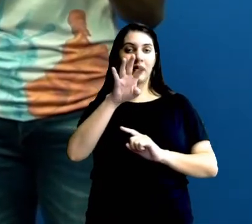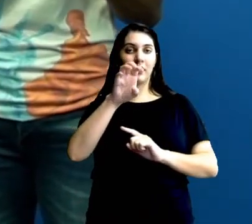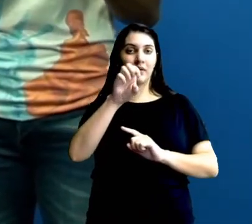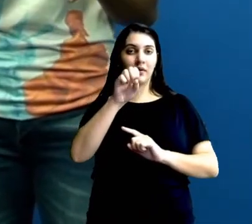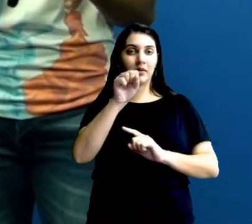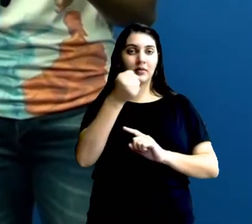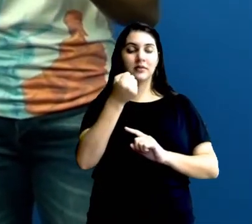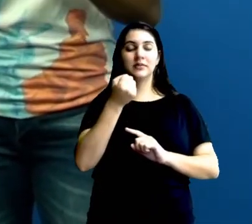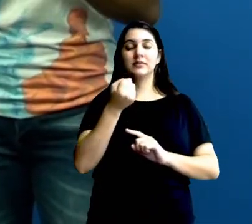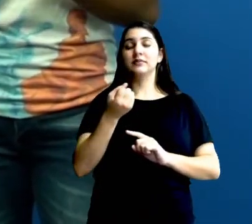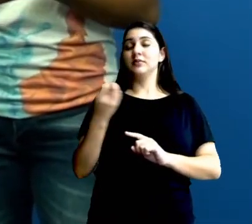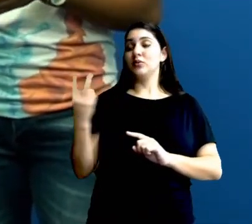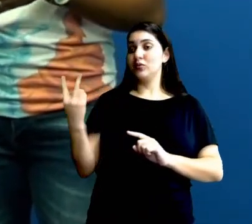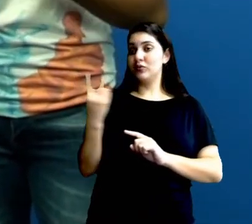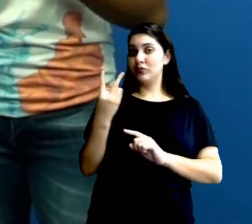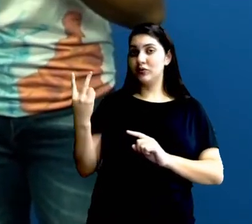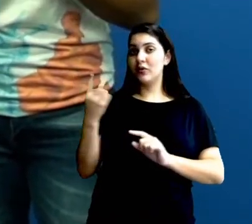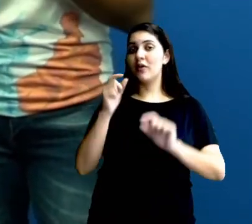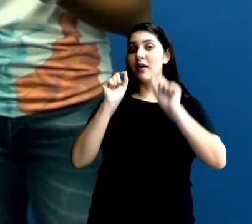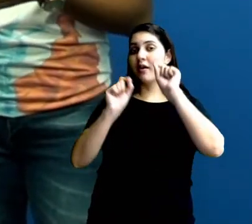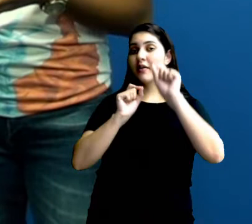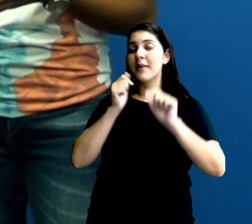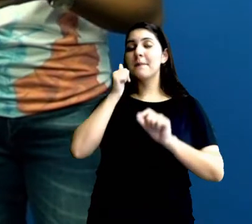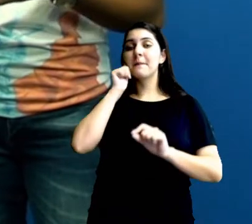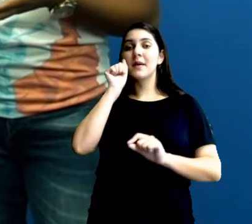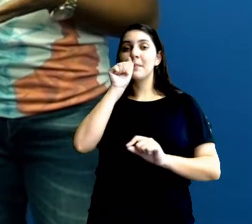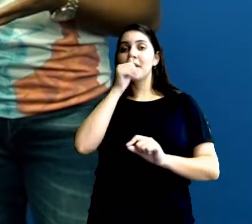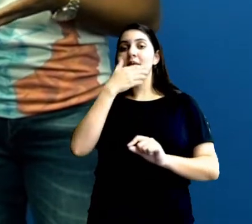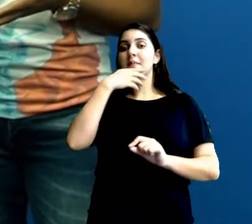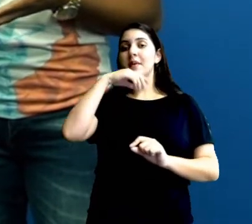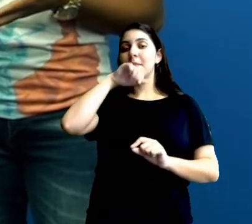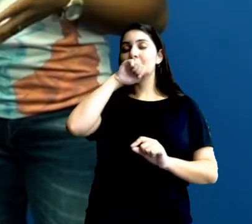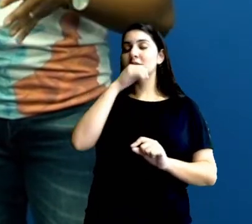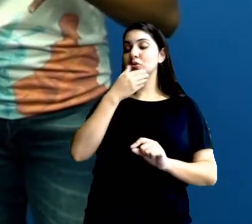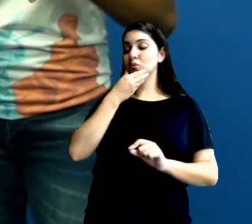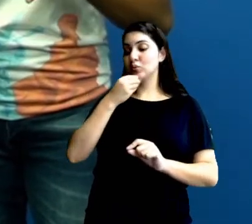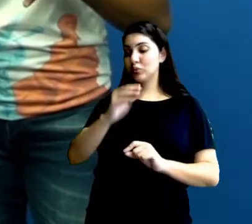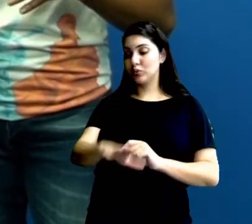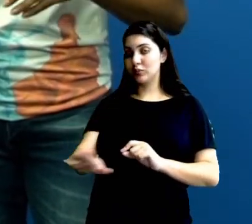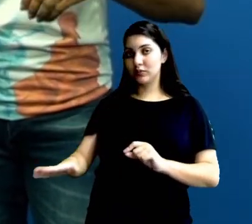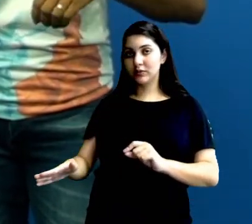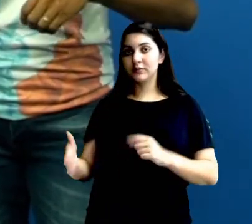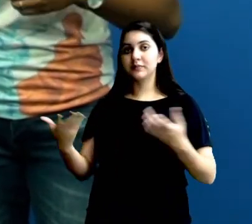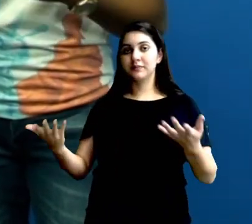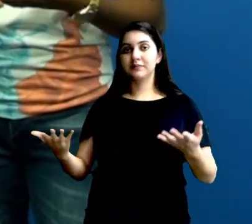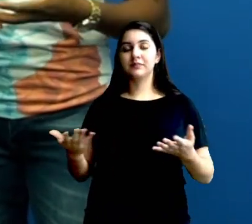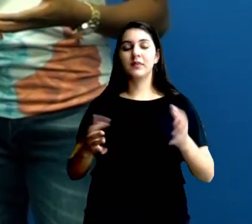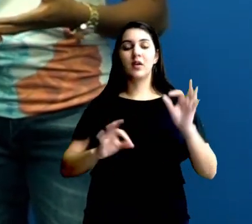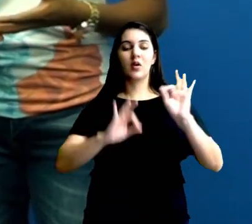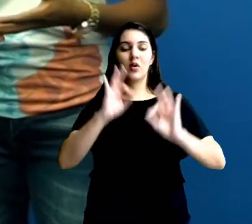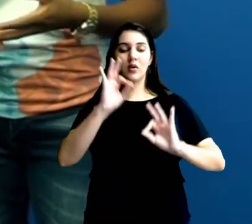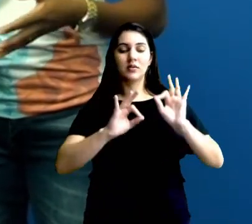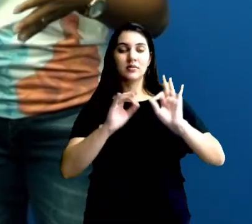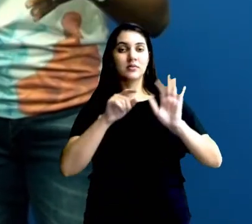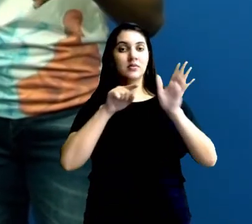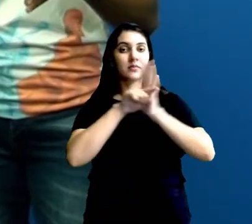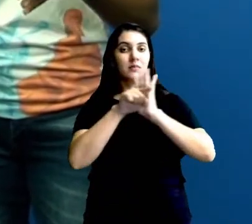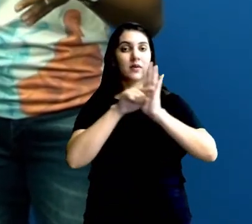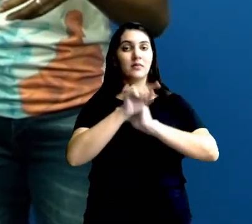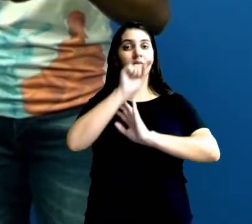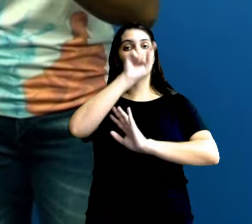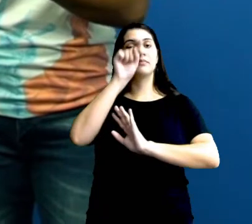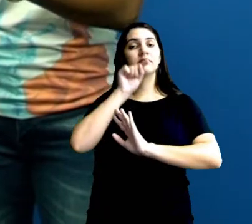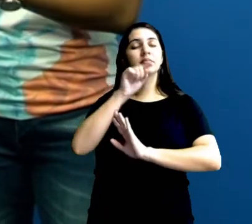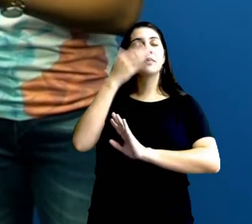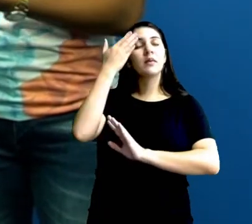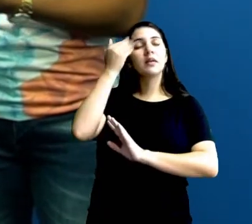para dizer que Paul e Pat são os pais de Peter. Então, gente, formação de perguntas para